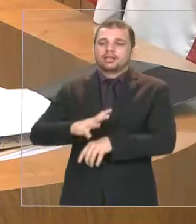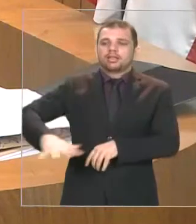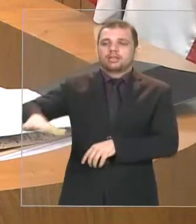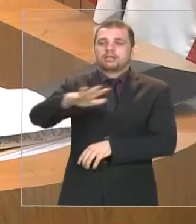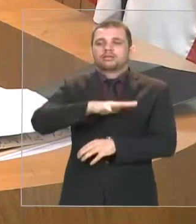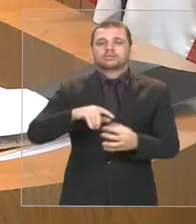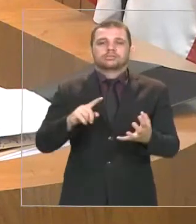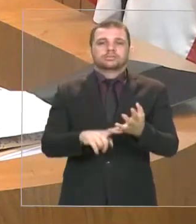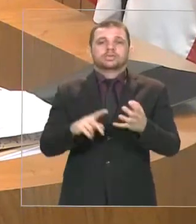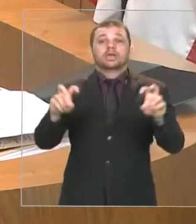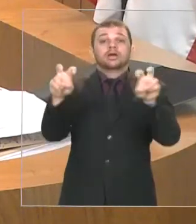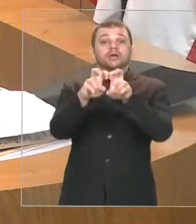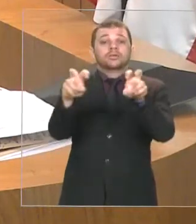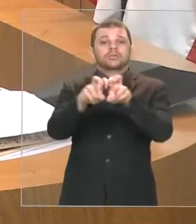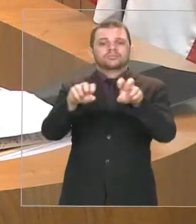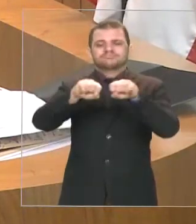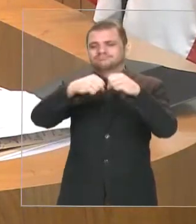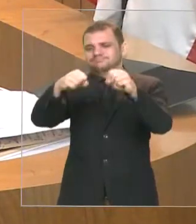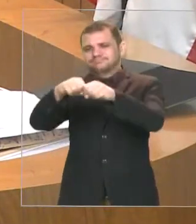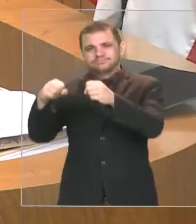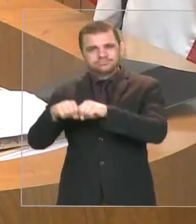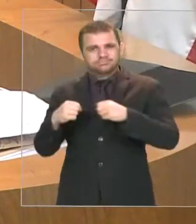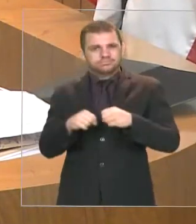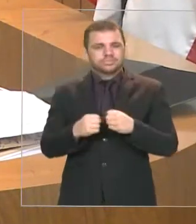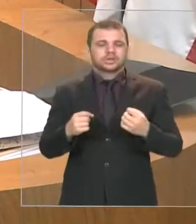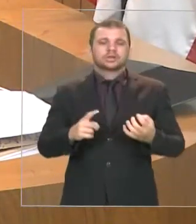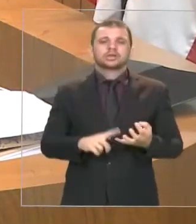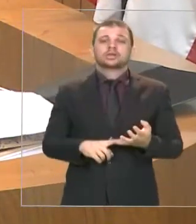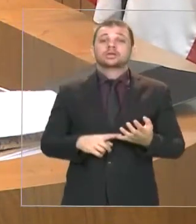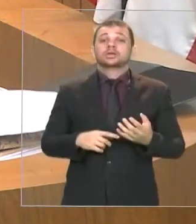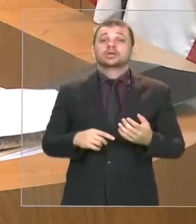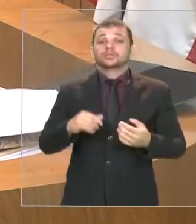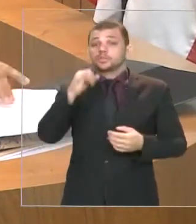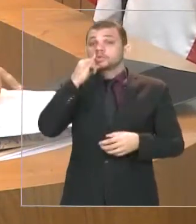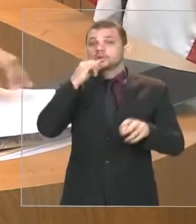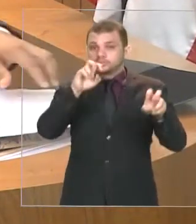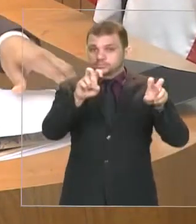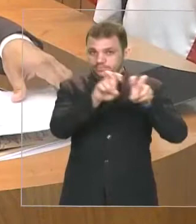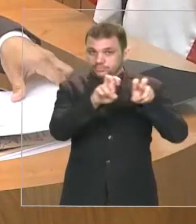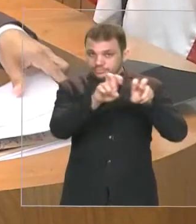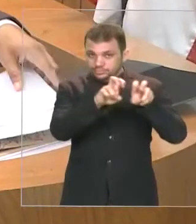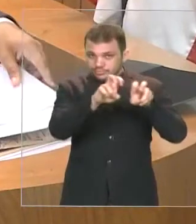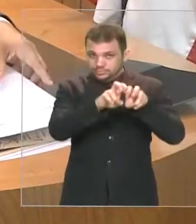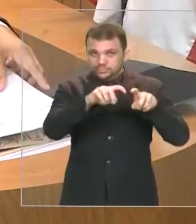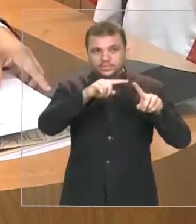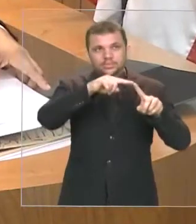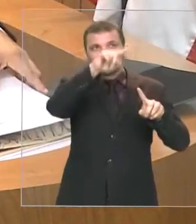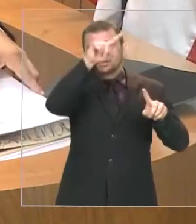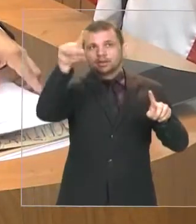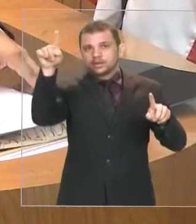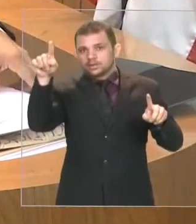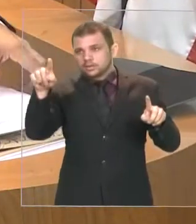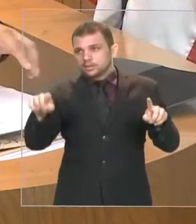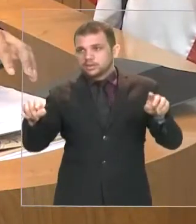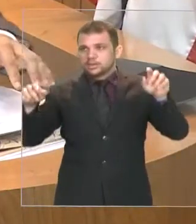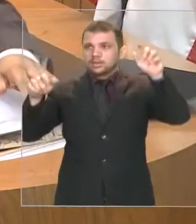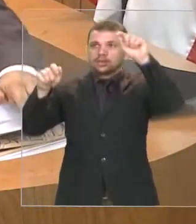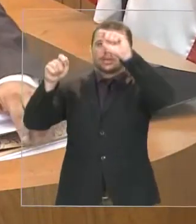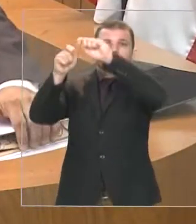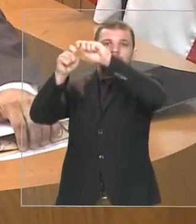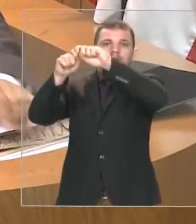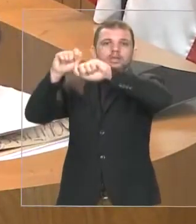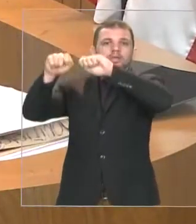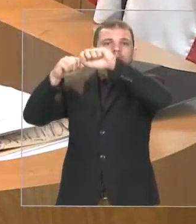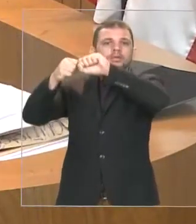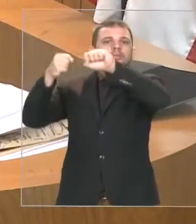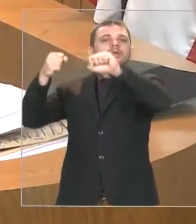totalmente danificada, deteriorada, a trave da quadra amarrada com um talo de bambu, com um pedaço